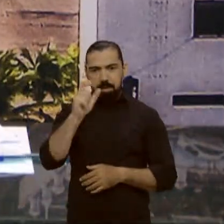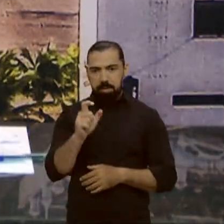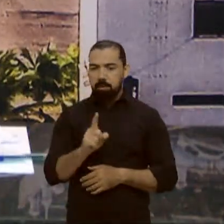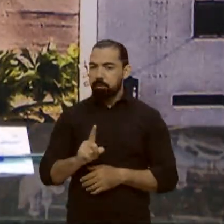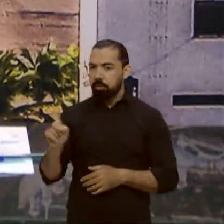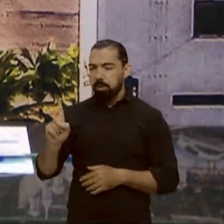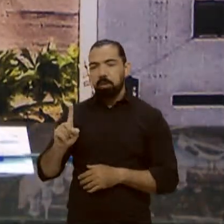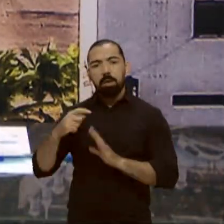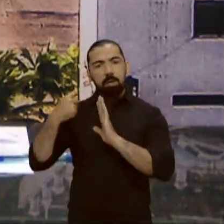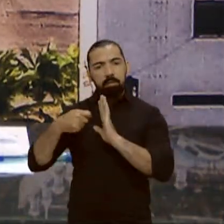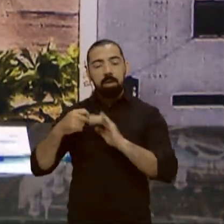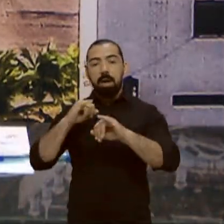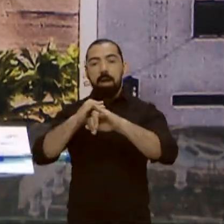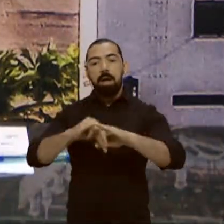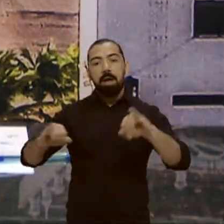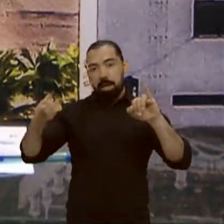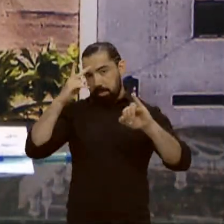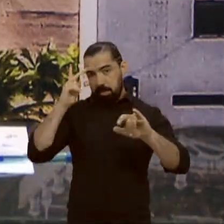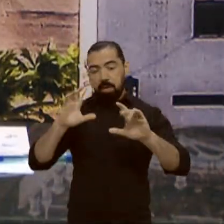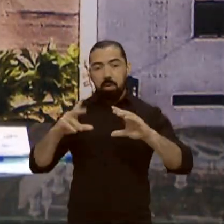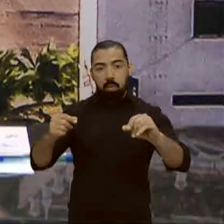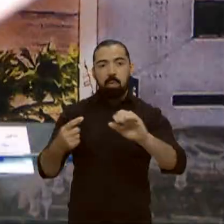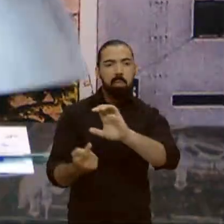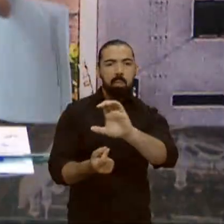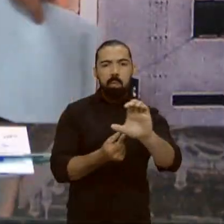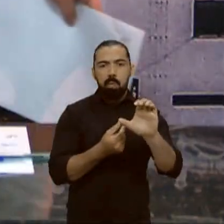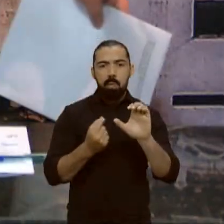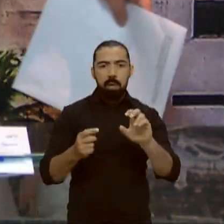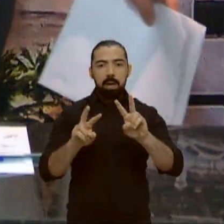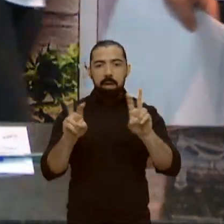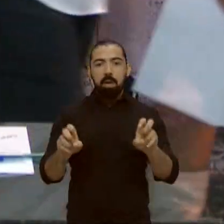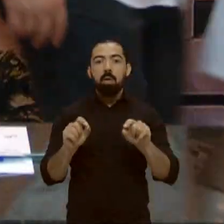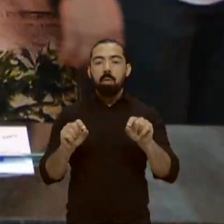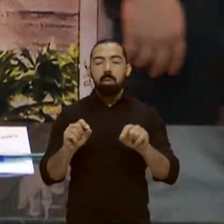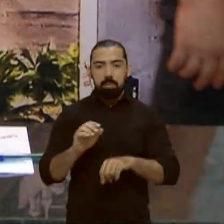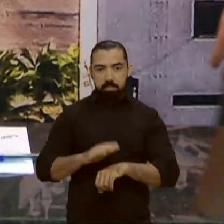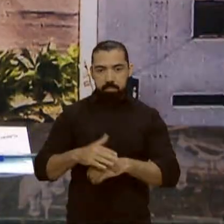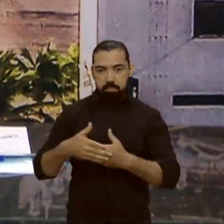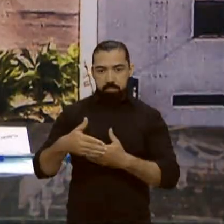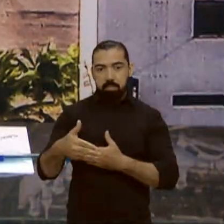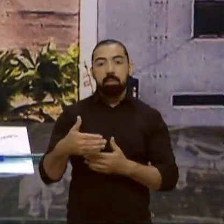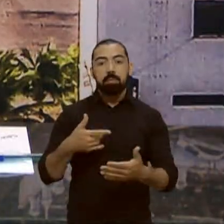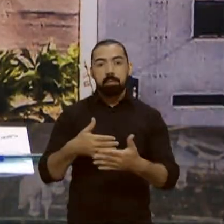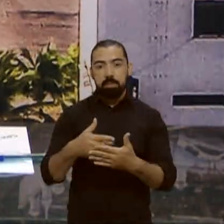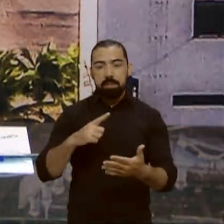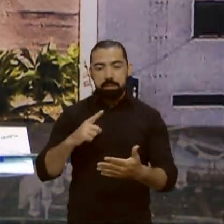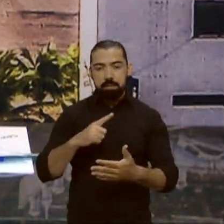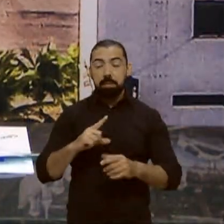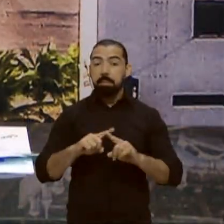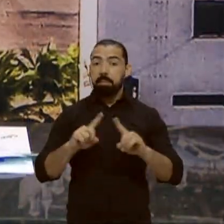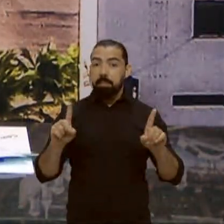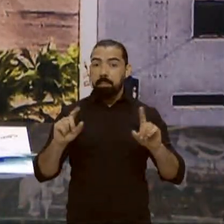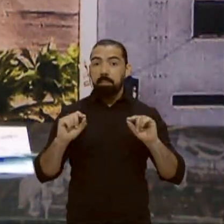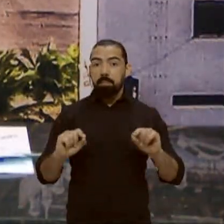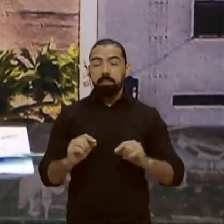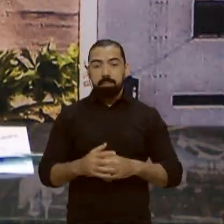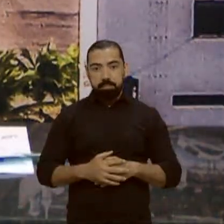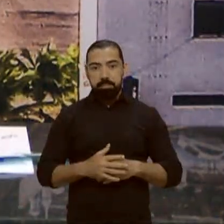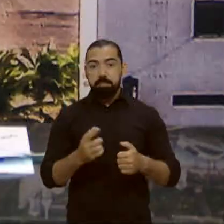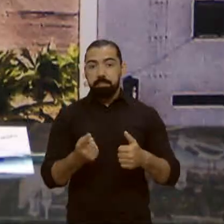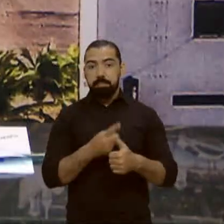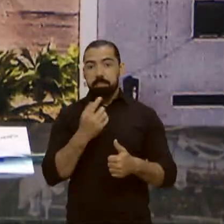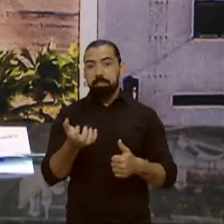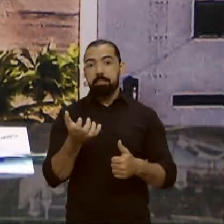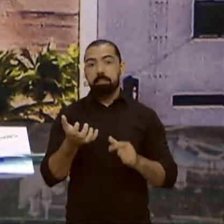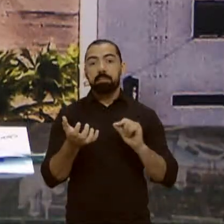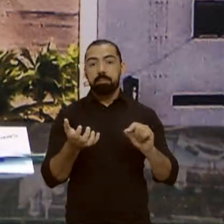que possamos alertar a todos os consumidores quanto à Black Friday que está se aproximando. Mas, inicialmente, gostaria